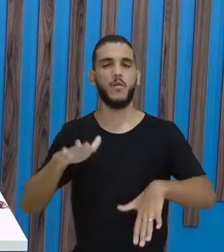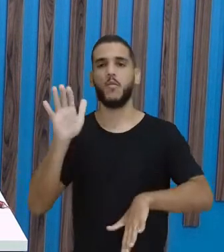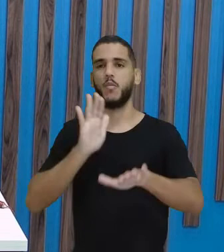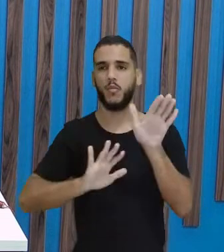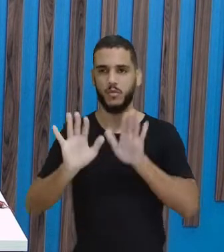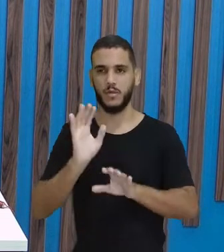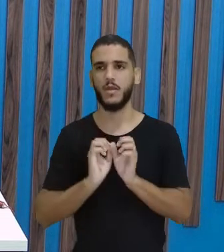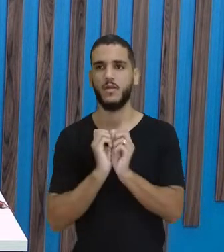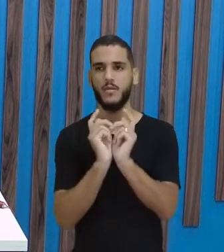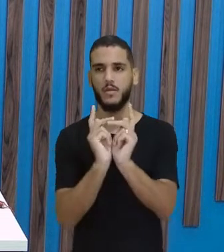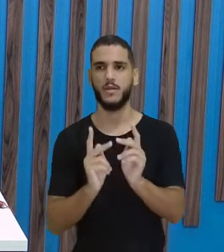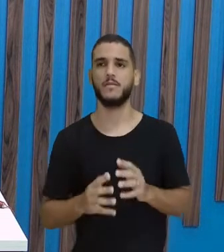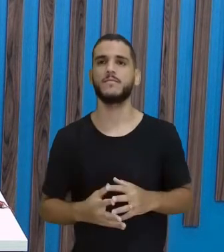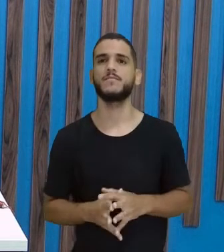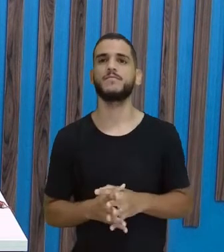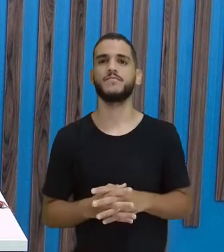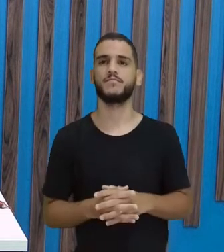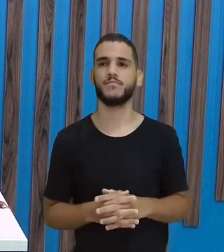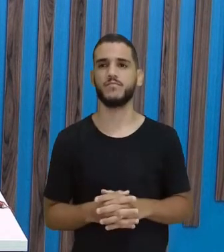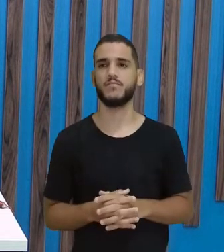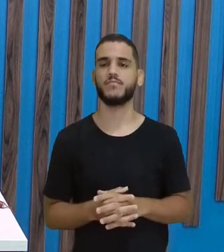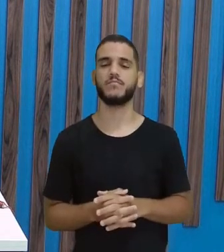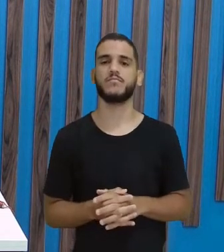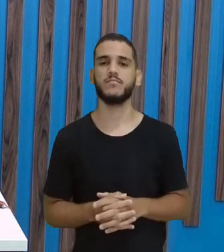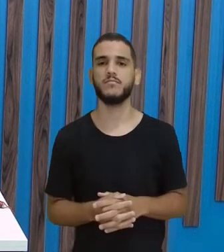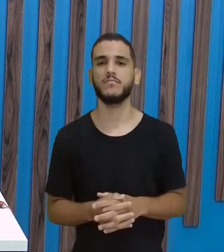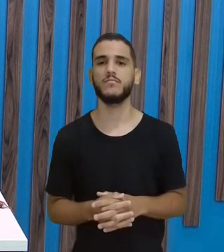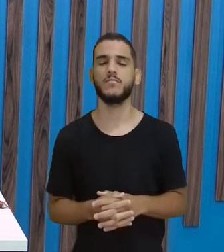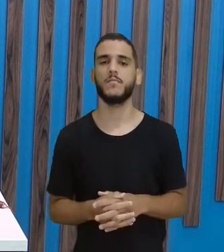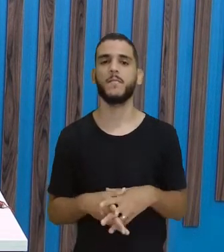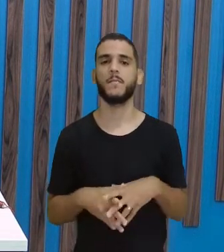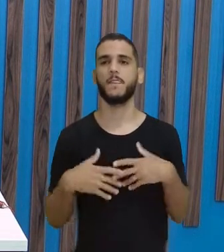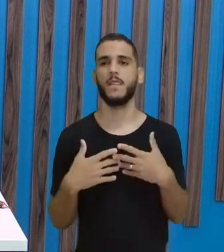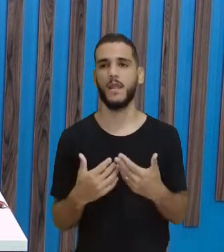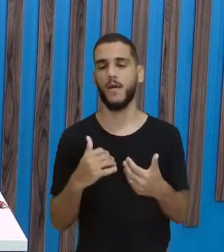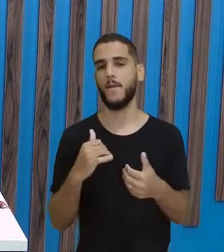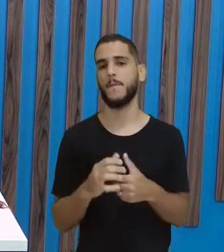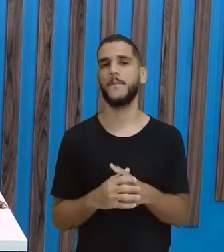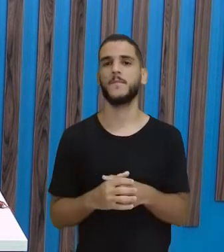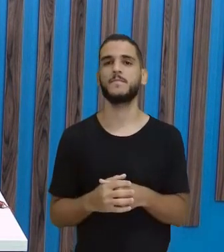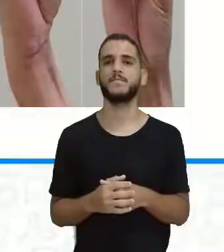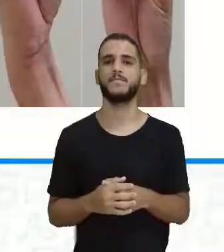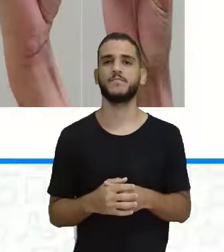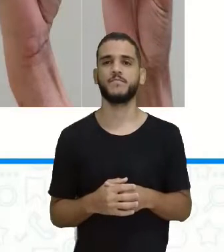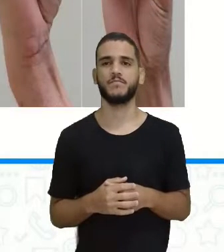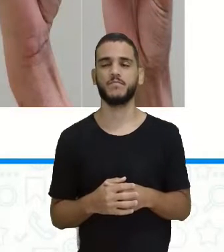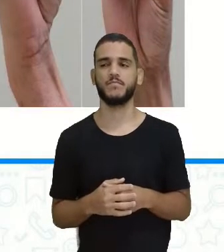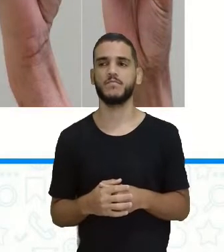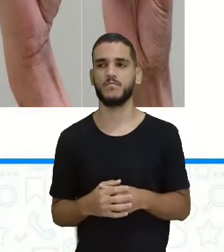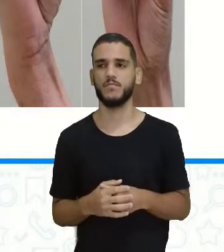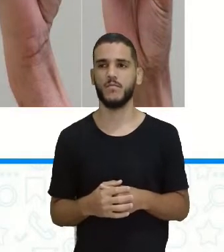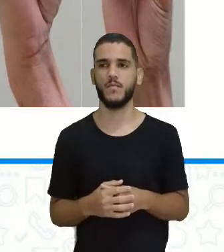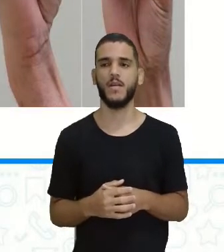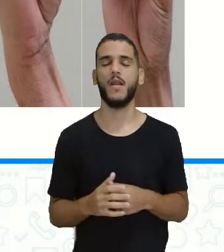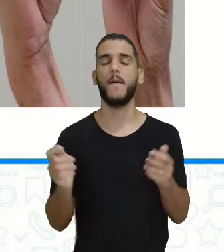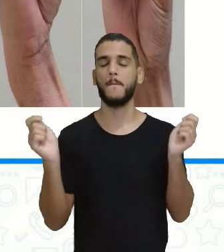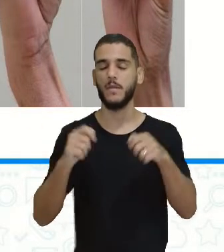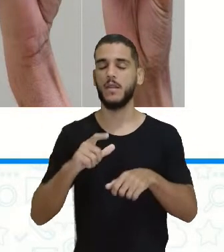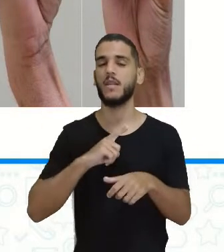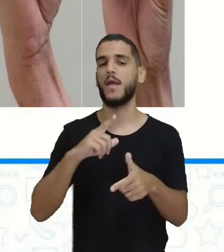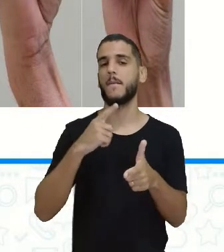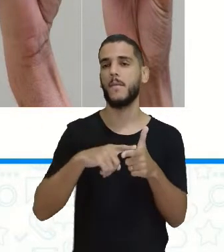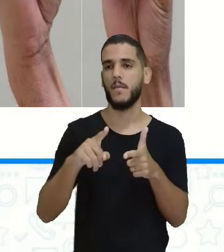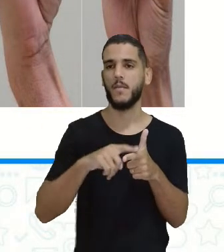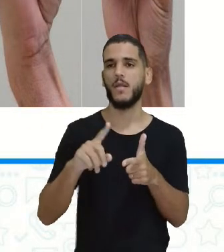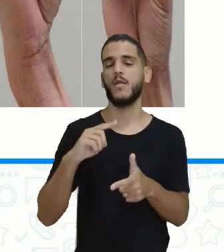tá? Tem cuidado com isso aí. Bom, alterações, né, como a gente falou, podem causar problemas. E